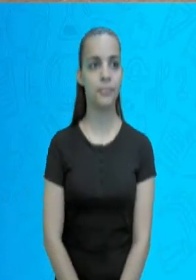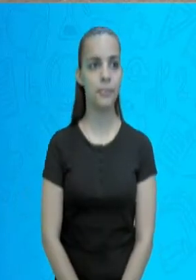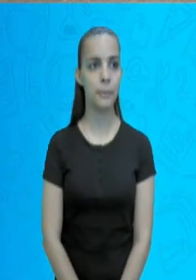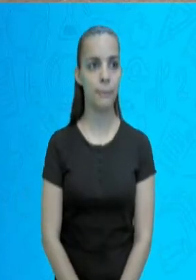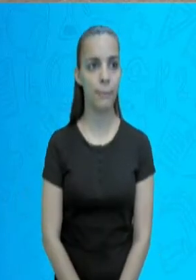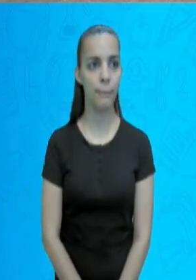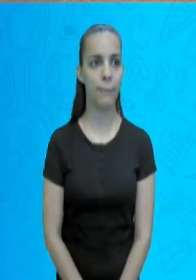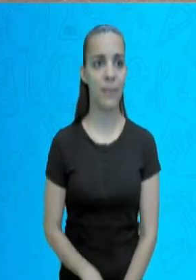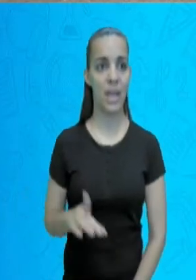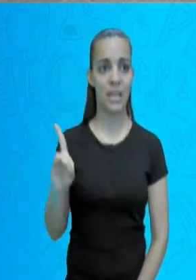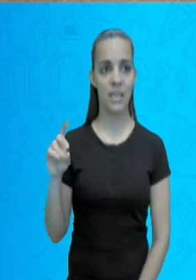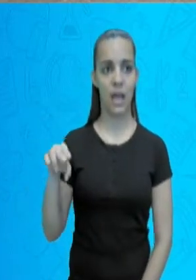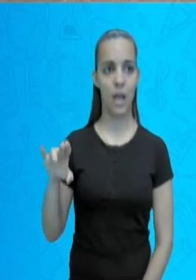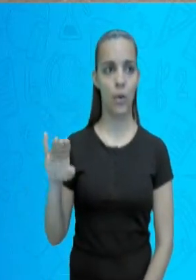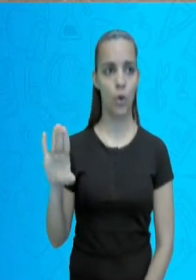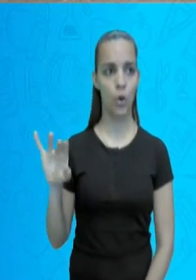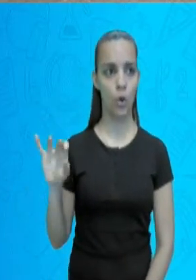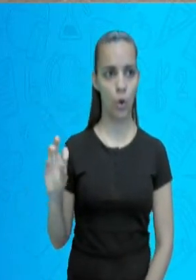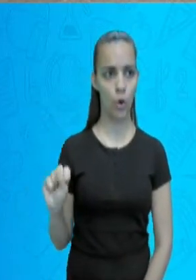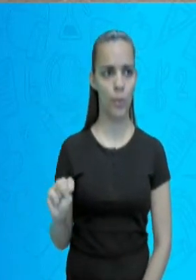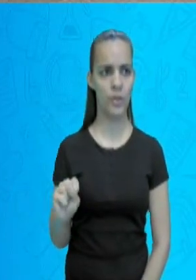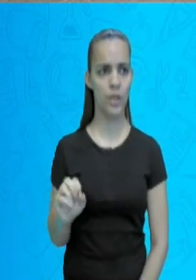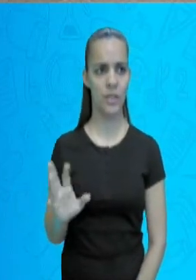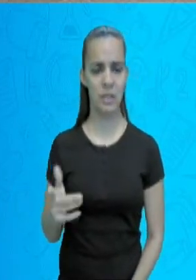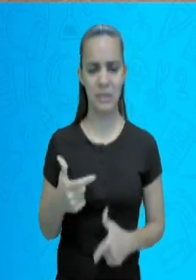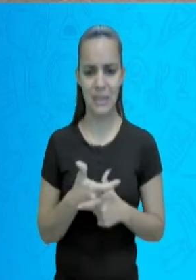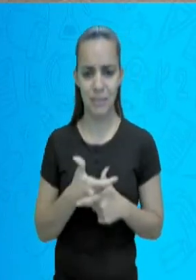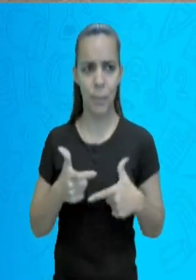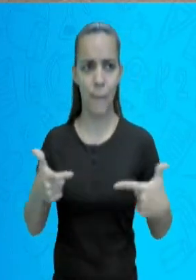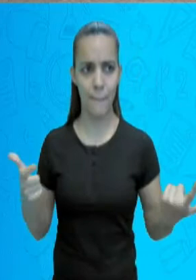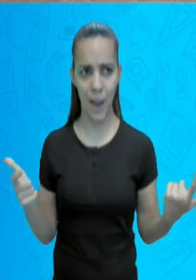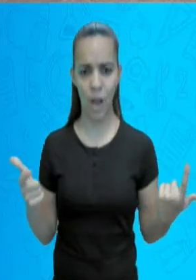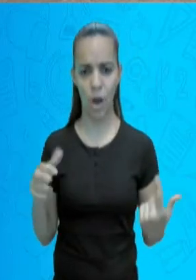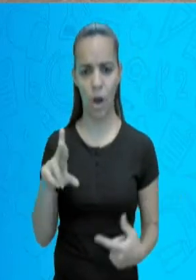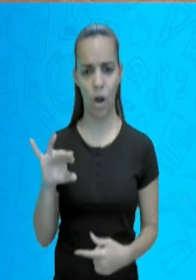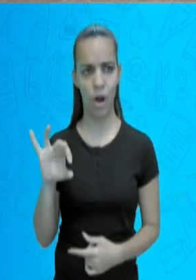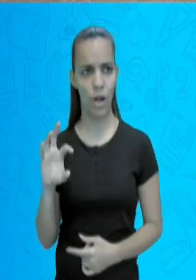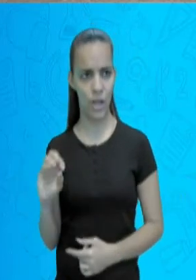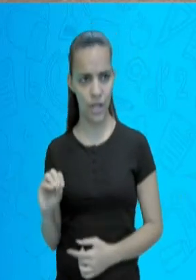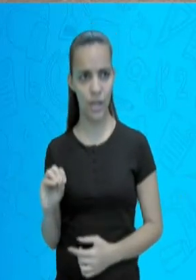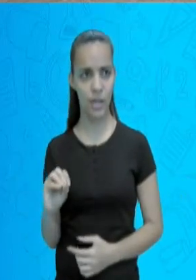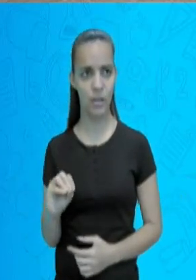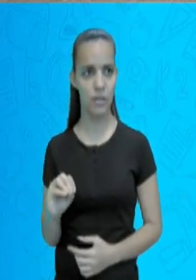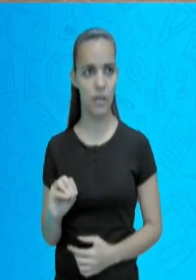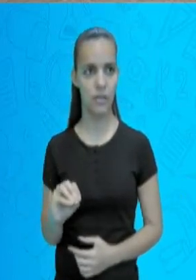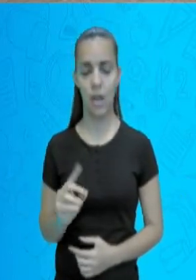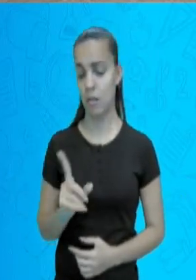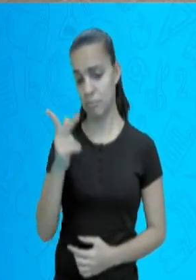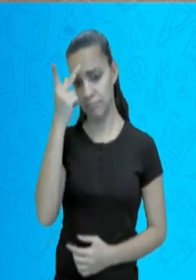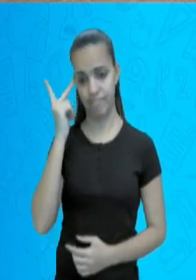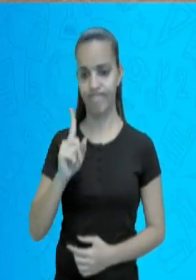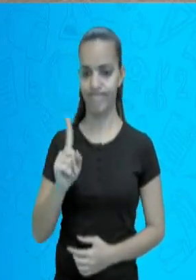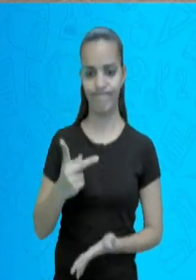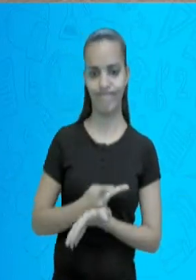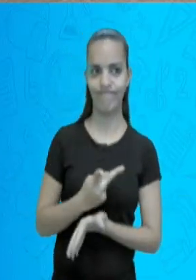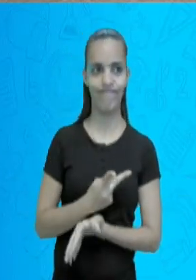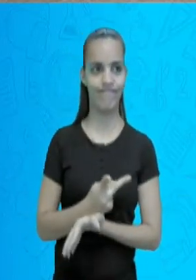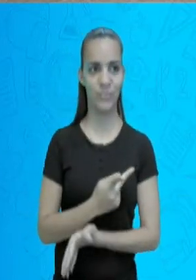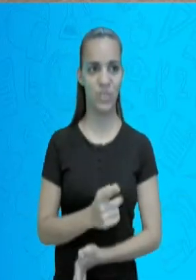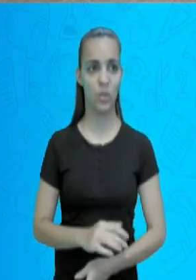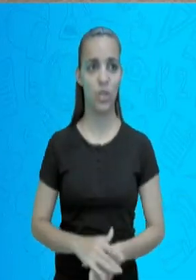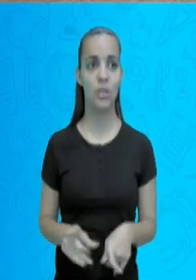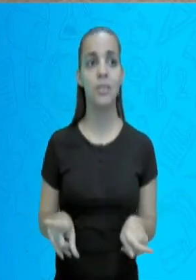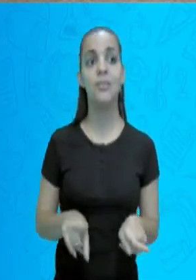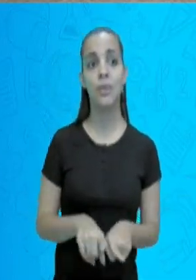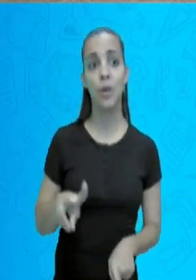rio Danúbio, se você ouvir falar que ele é o maior rio da Europa, a pessoa não está errada. Por quê?